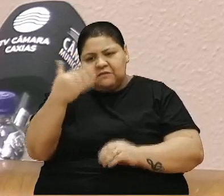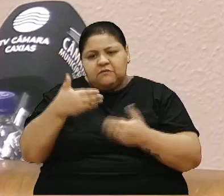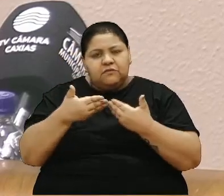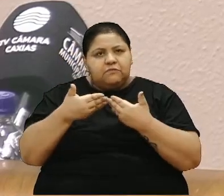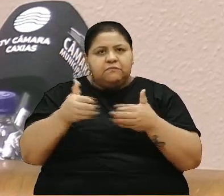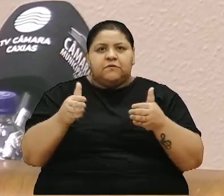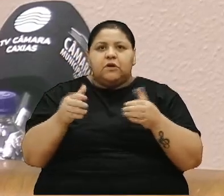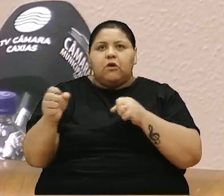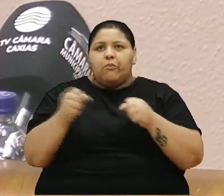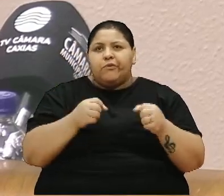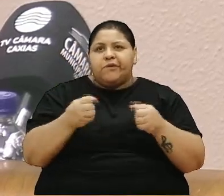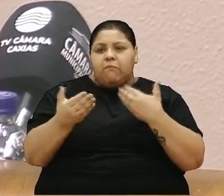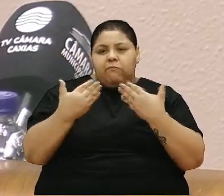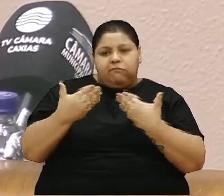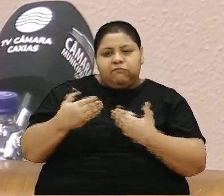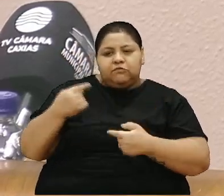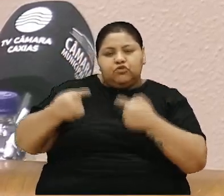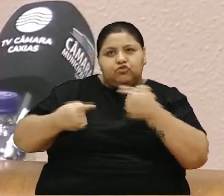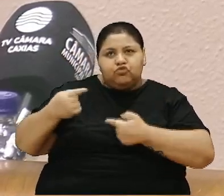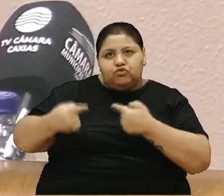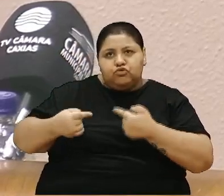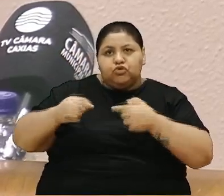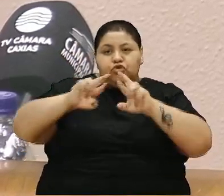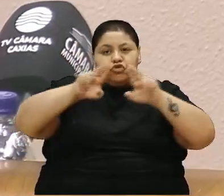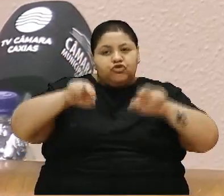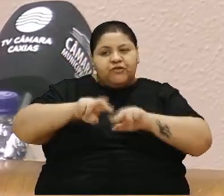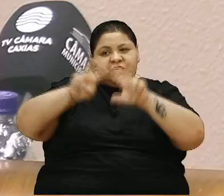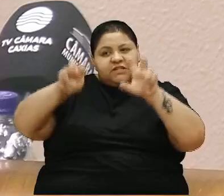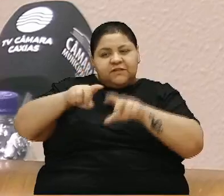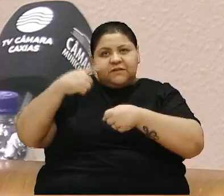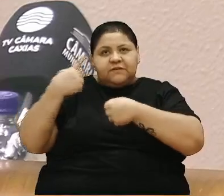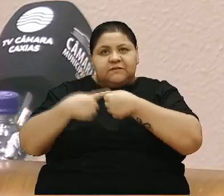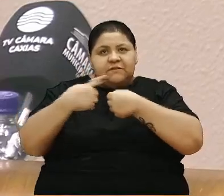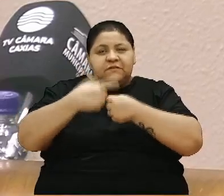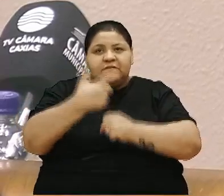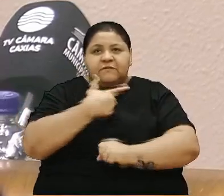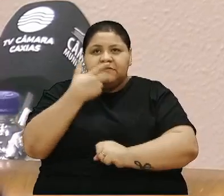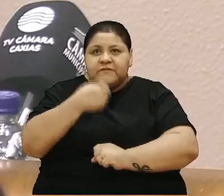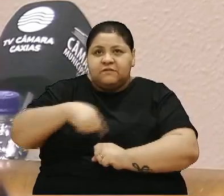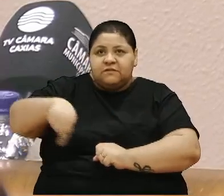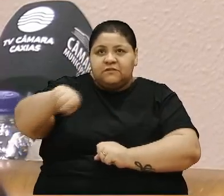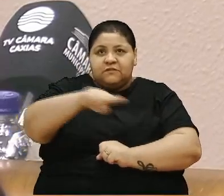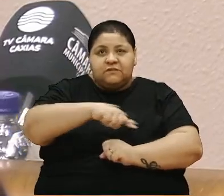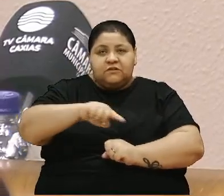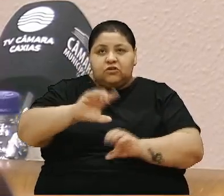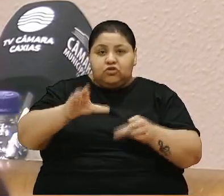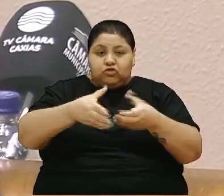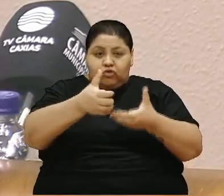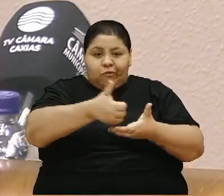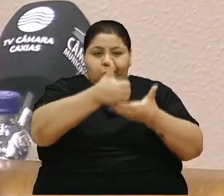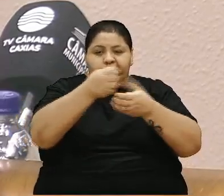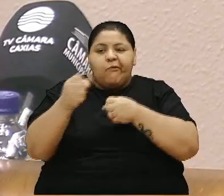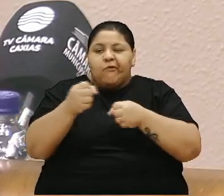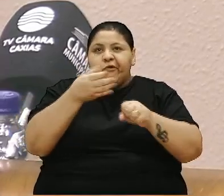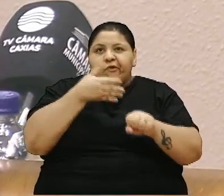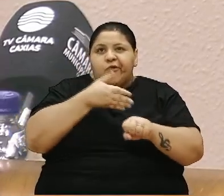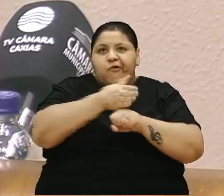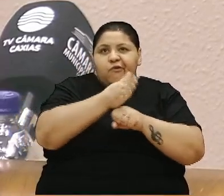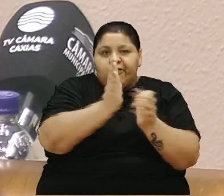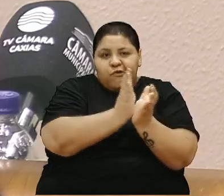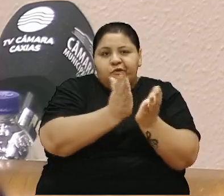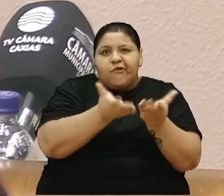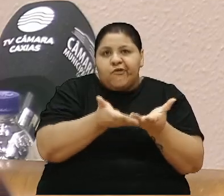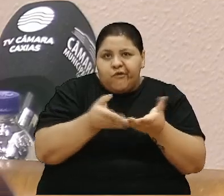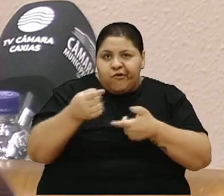de poder dialogar, discutir com a gente os diferentes temas da cidade. Comentei com ele que a nossa frente parlamentar poderia participar dessa comissão que